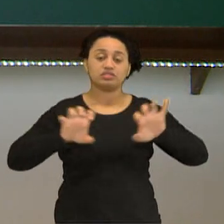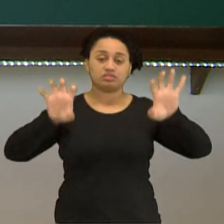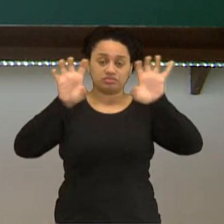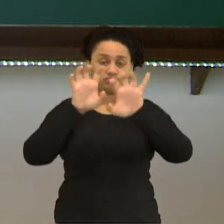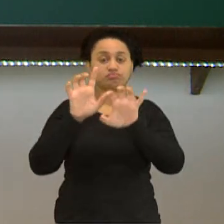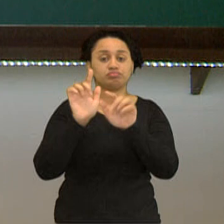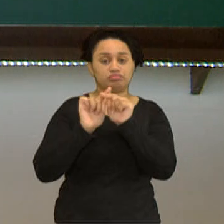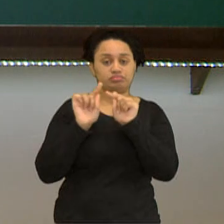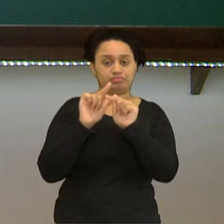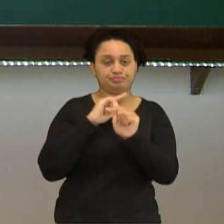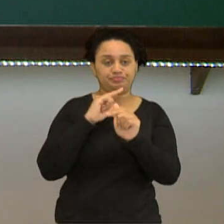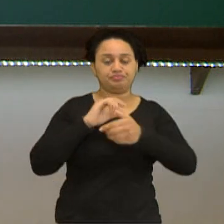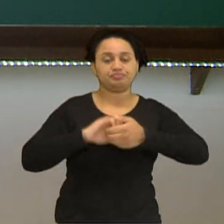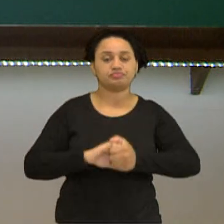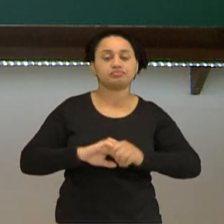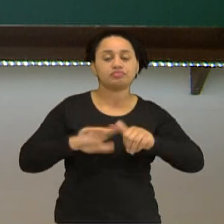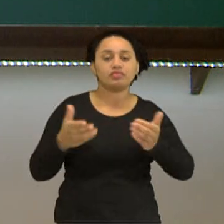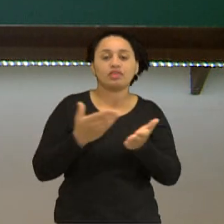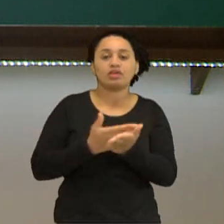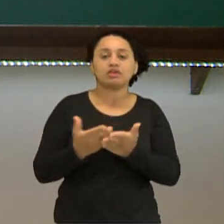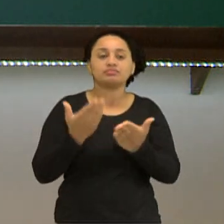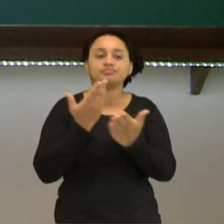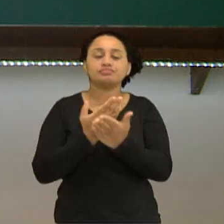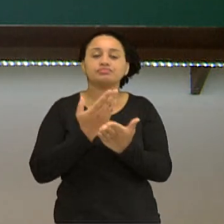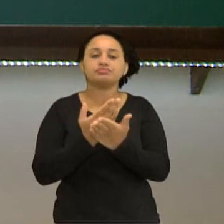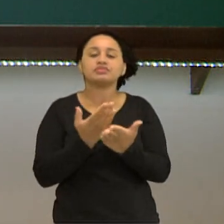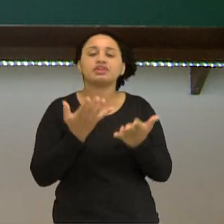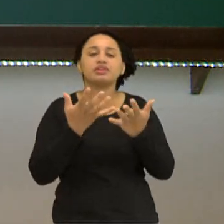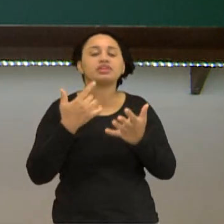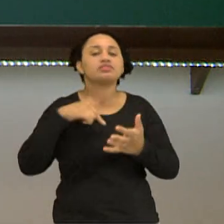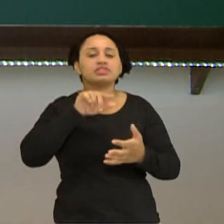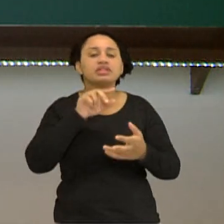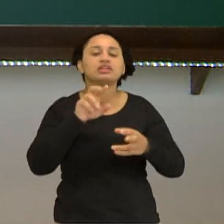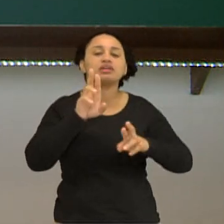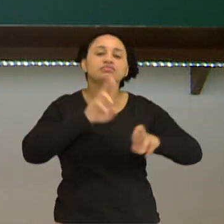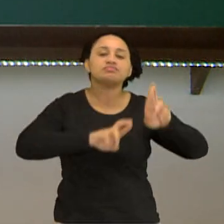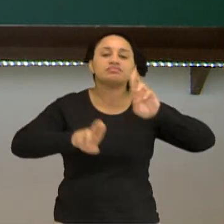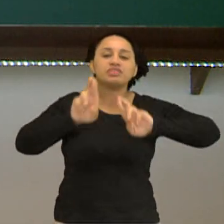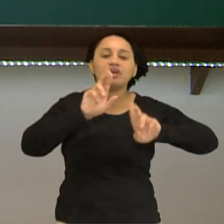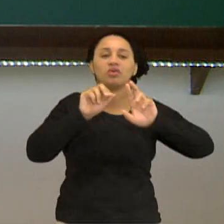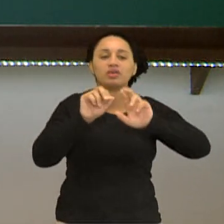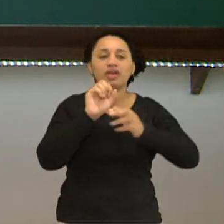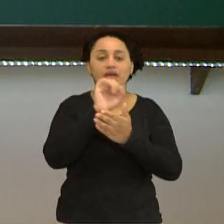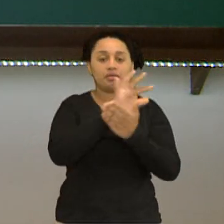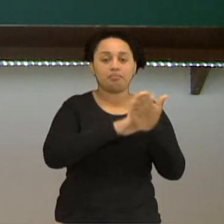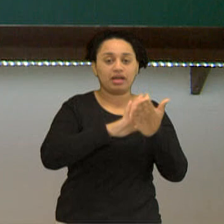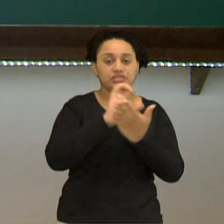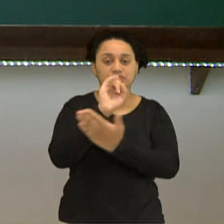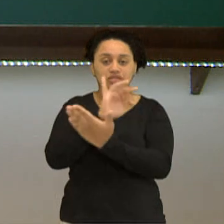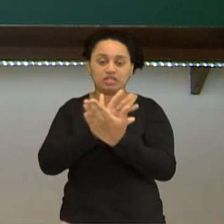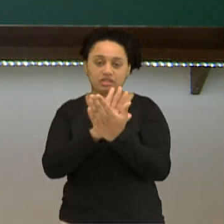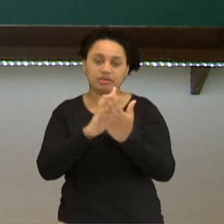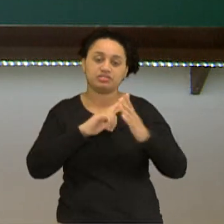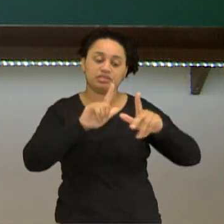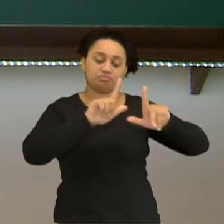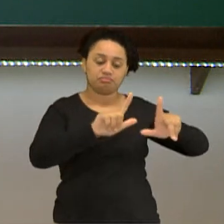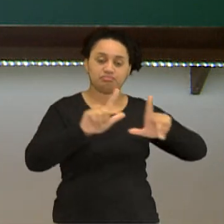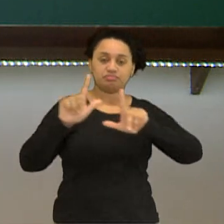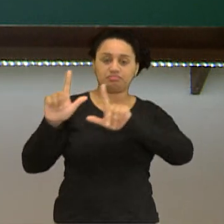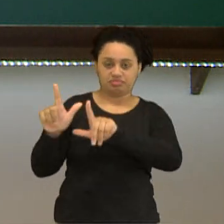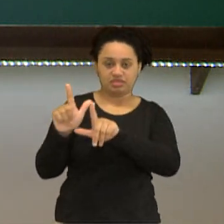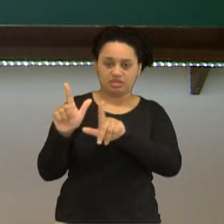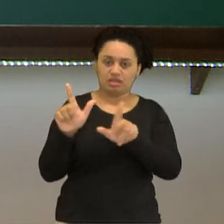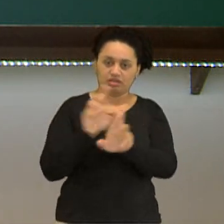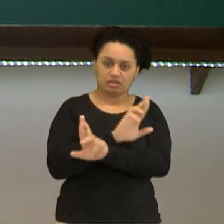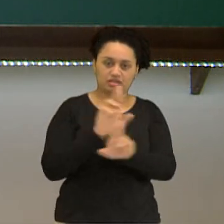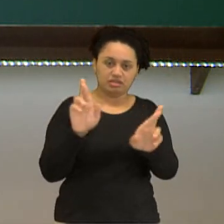pessoal? Para iniciar a nossa aula, eu gostaria que vocês fizessem uma reflexão acerca da relação que